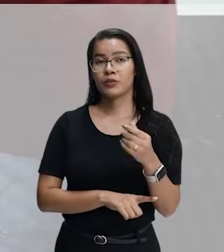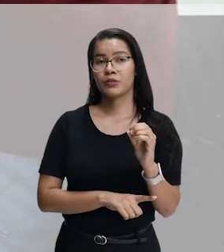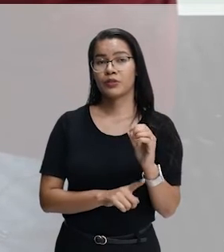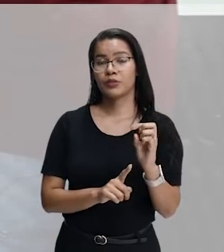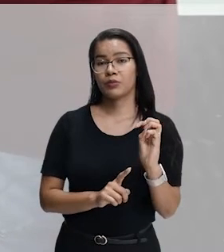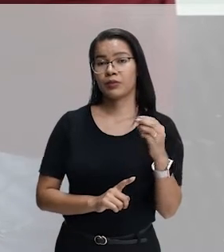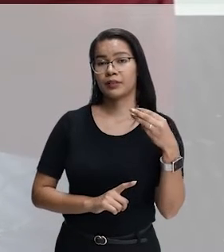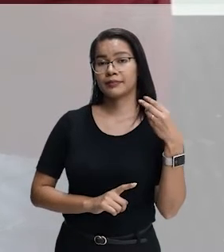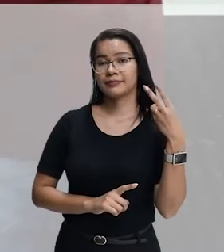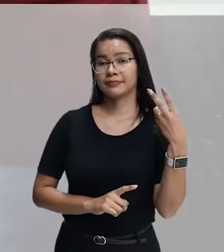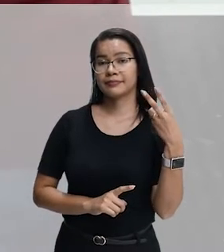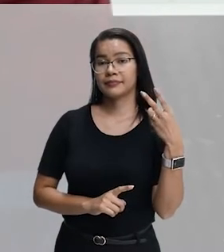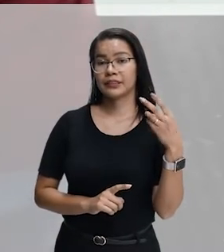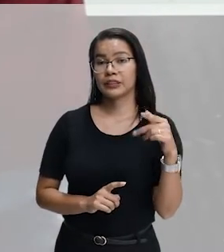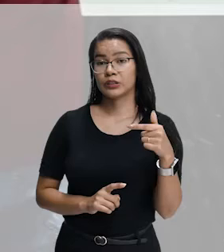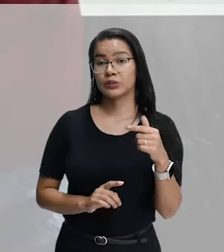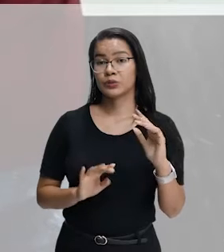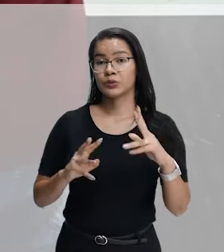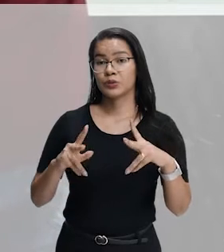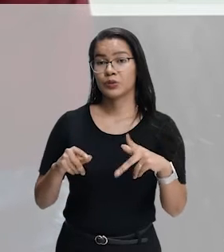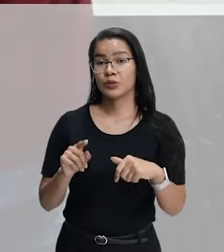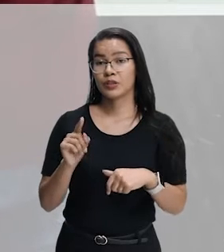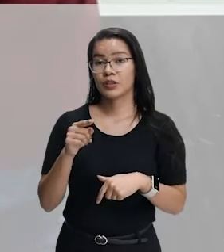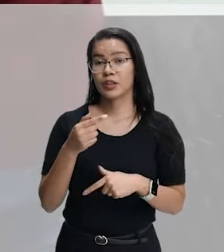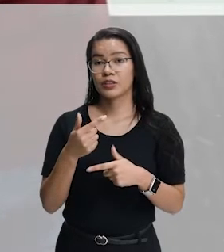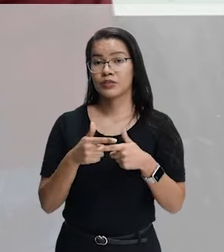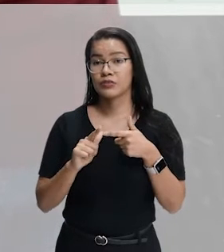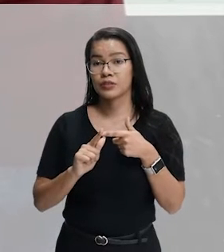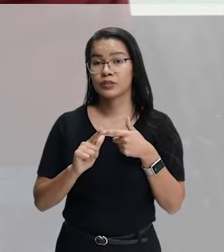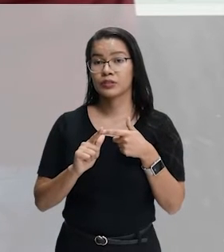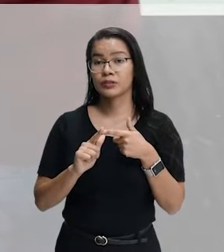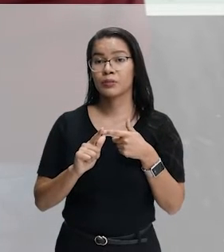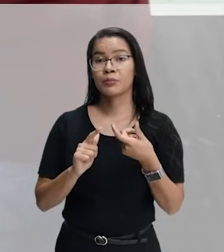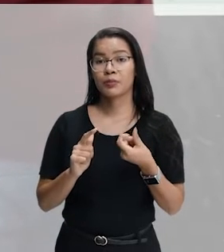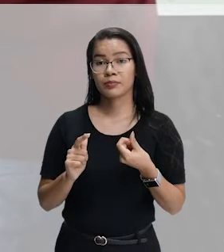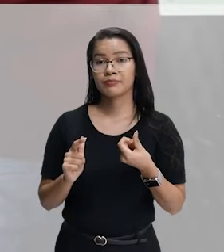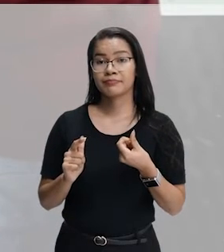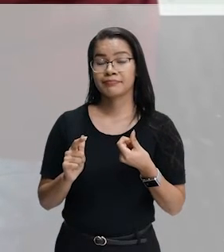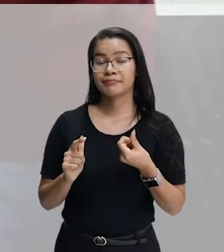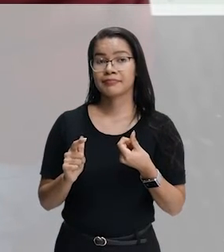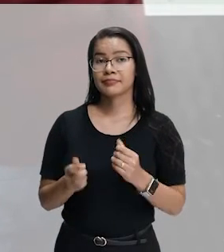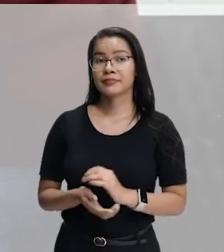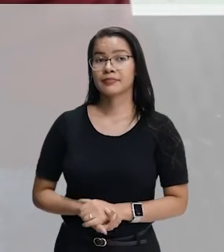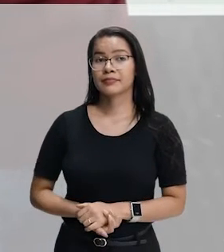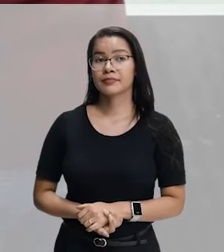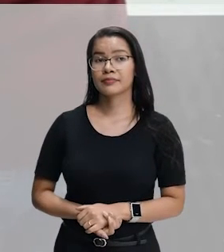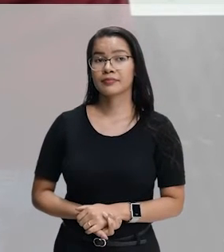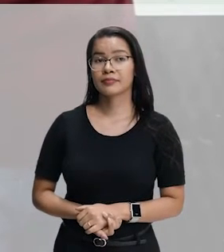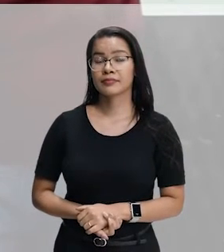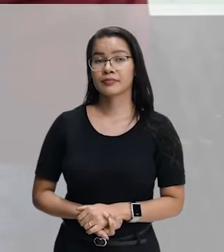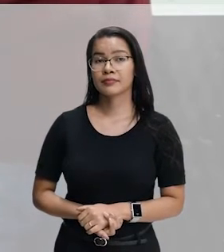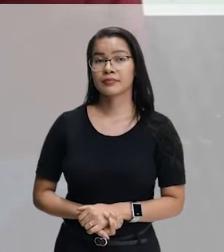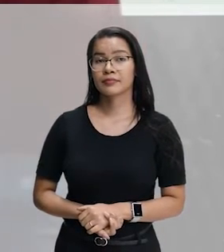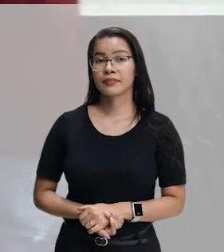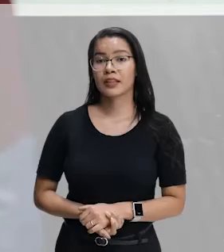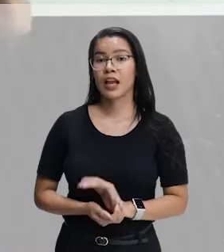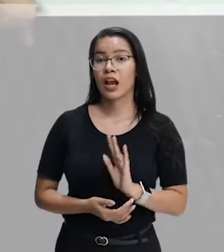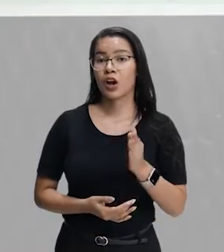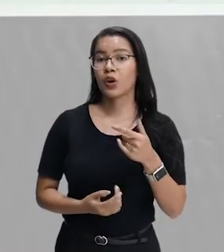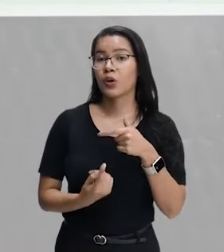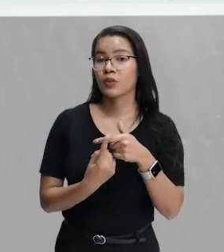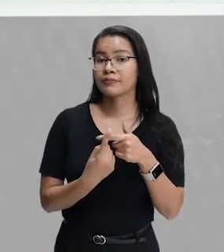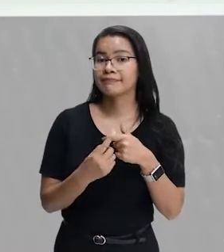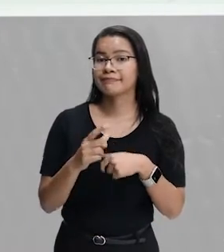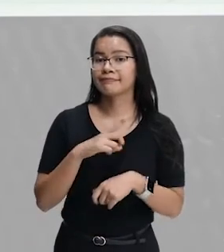quadrado. Isso aqui, turma, tudo dividido por 6. Dividido por 6. Essa conta aqui vai dar um